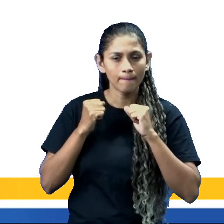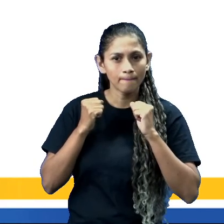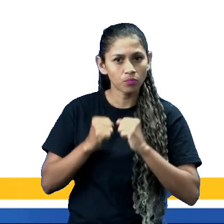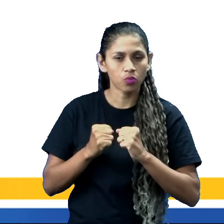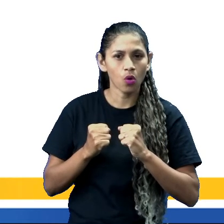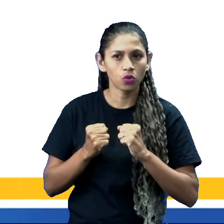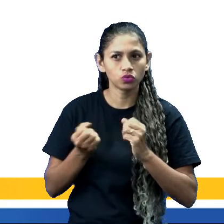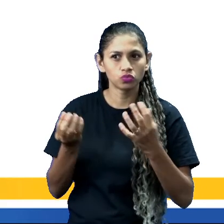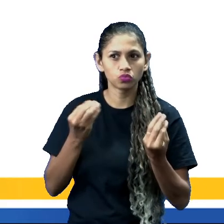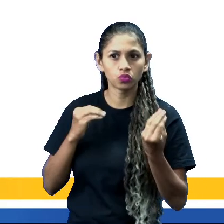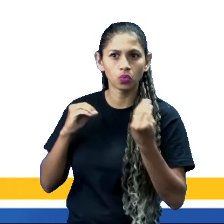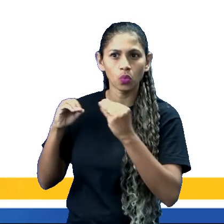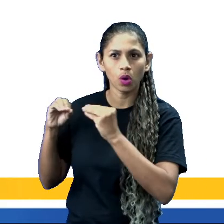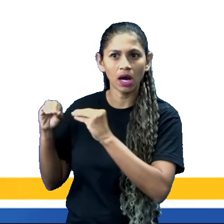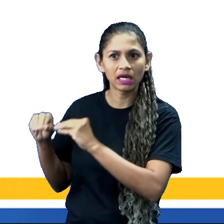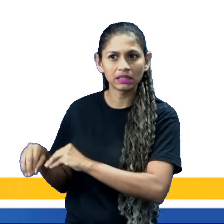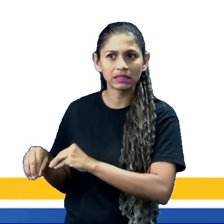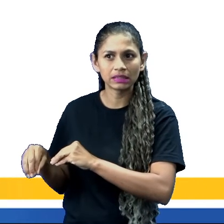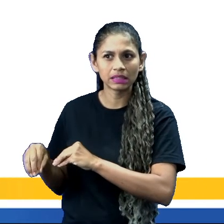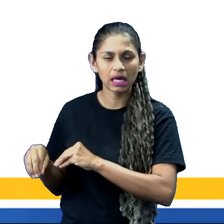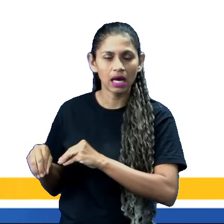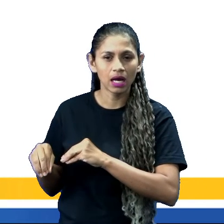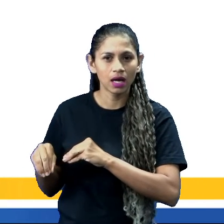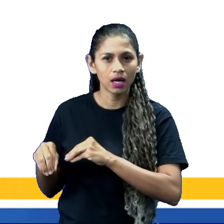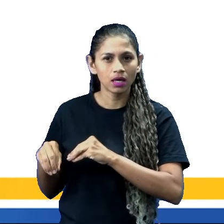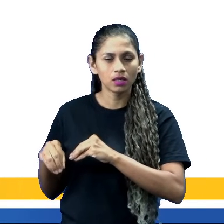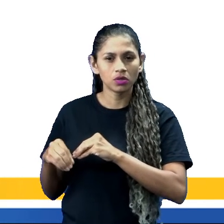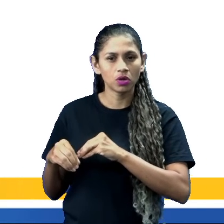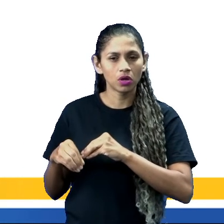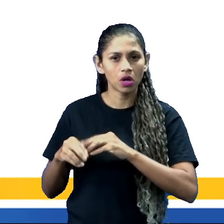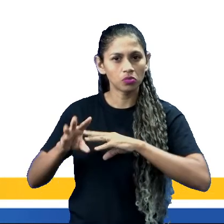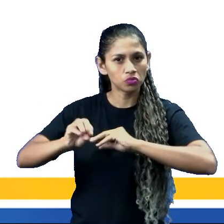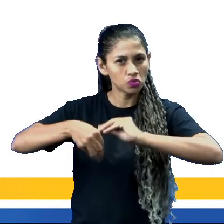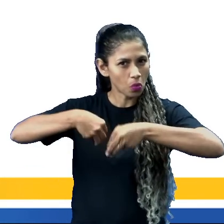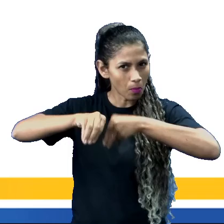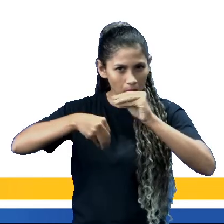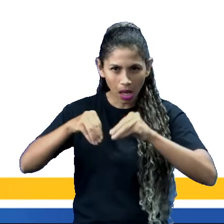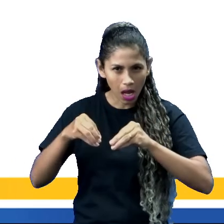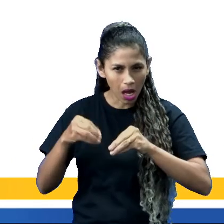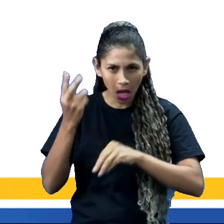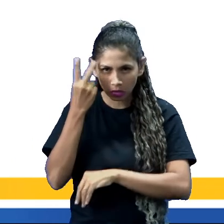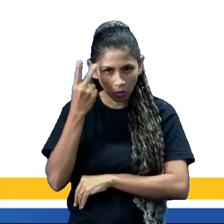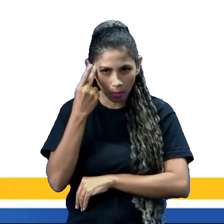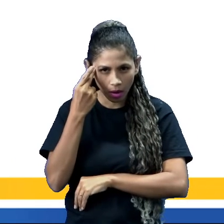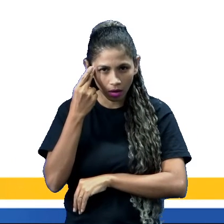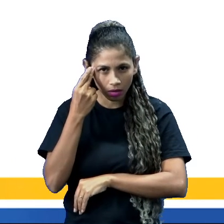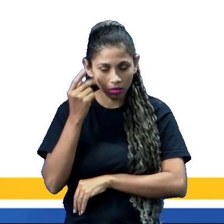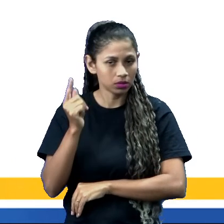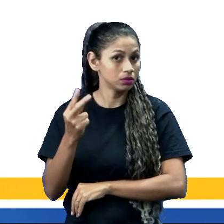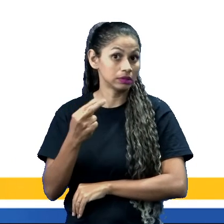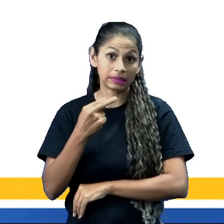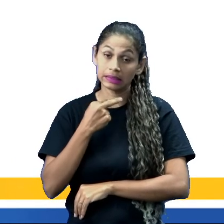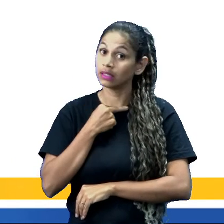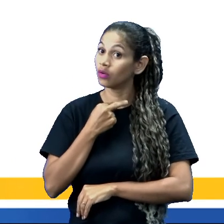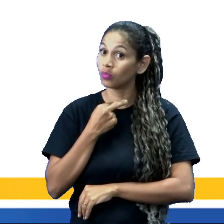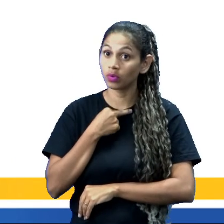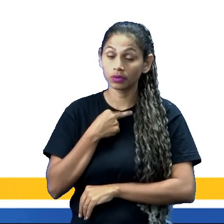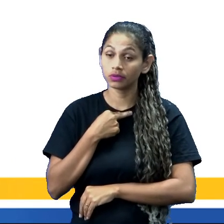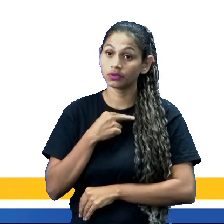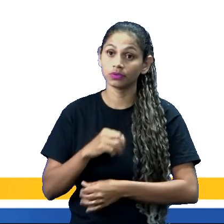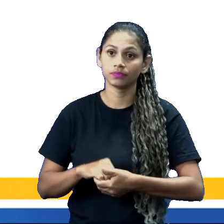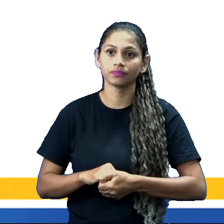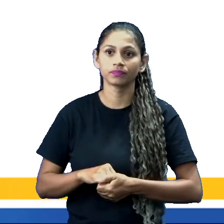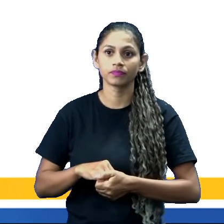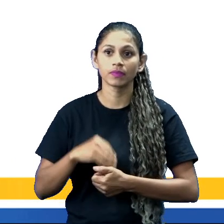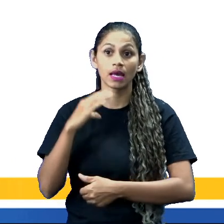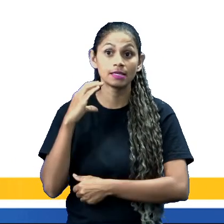descartados em descarbox, né, em recipientes adequados para esse tipo de descarte.